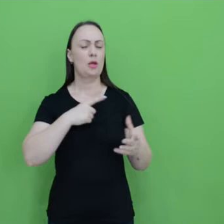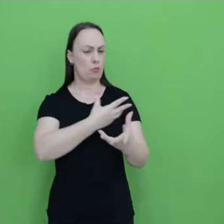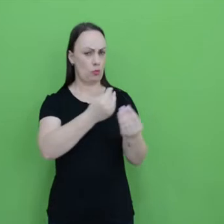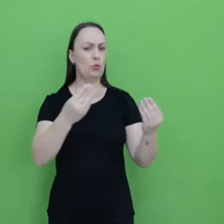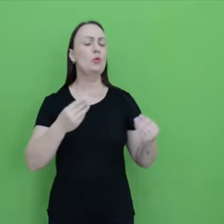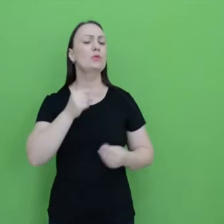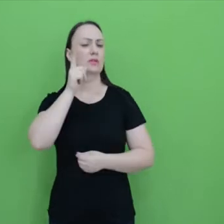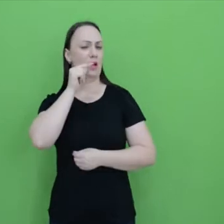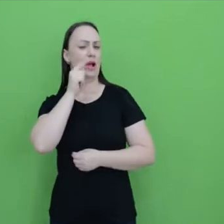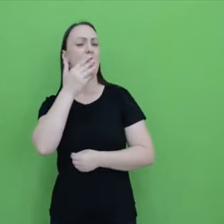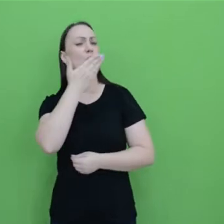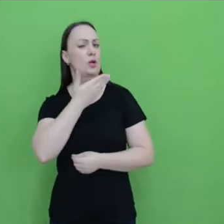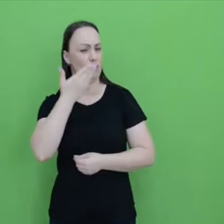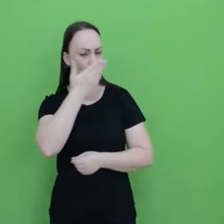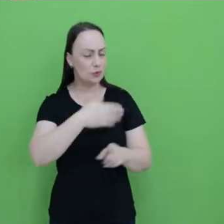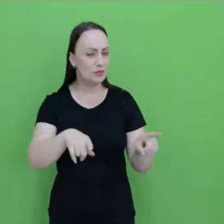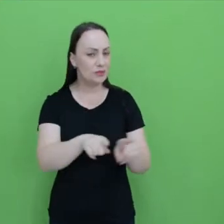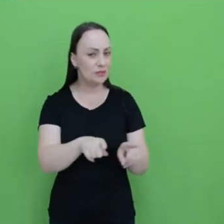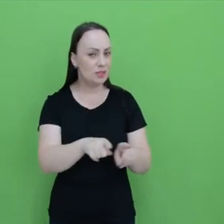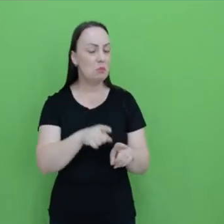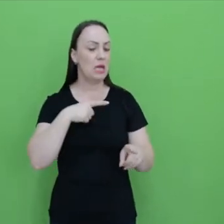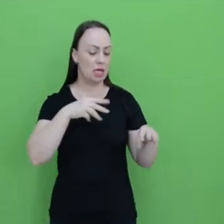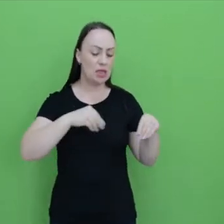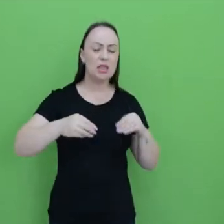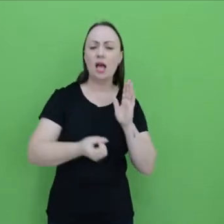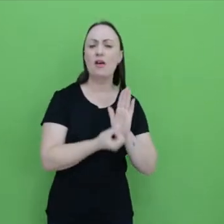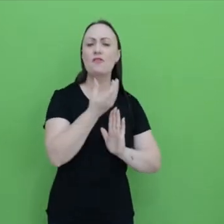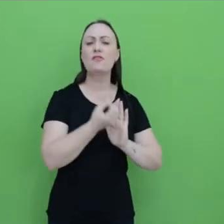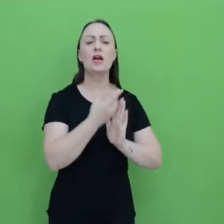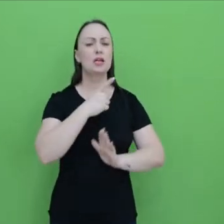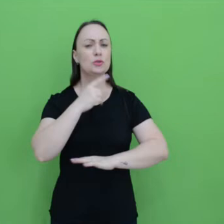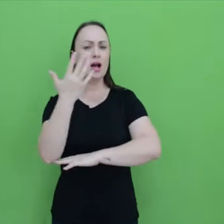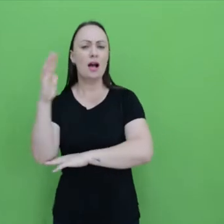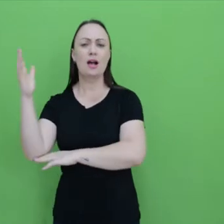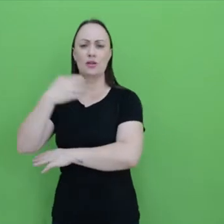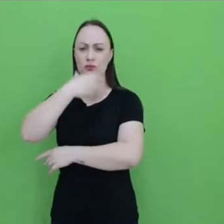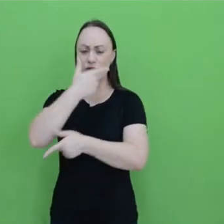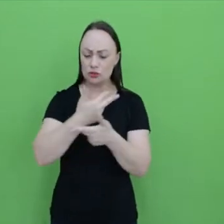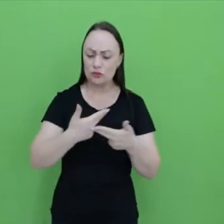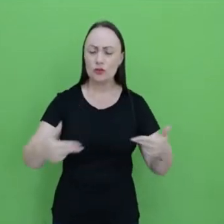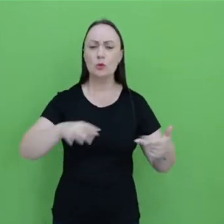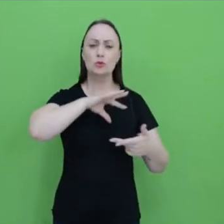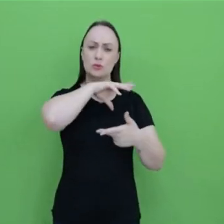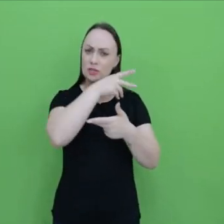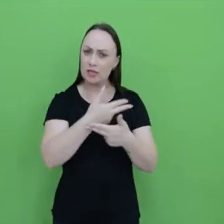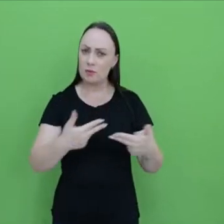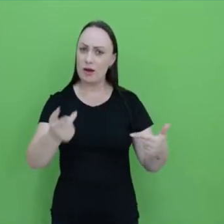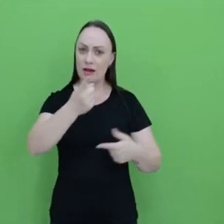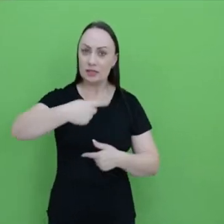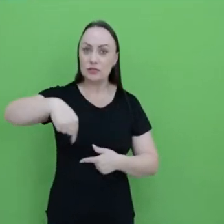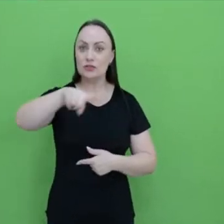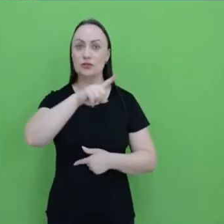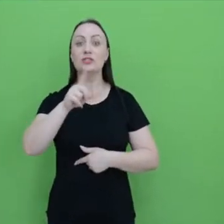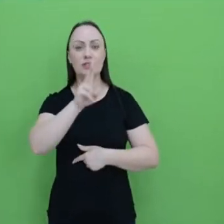doce também. Lá a terra é fértil, há muitas árvores com muitos frutos, animais.